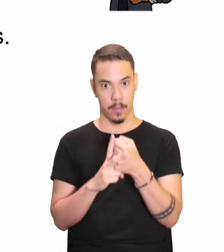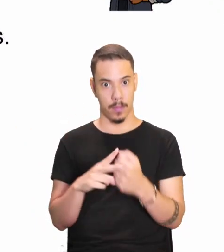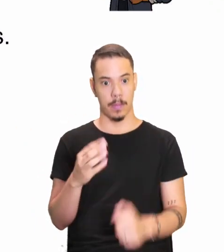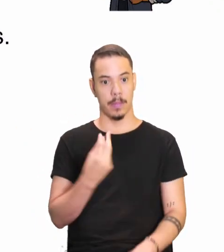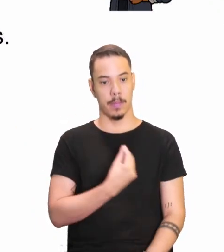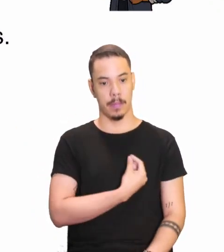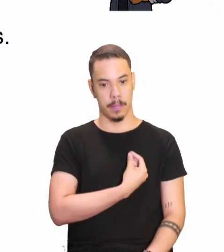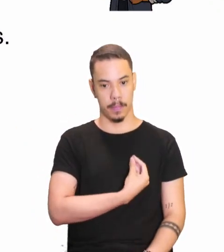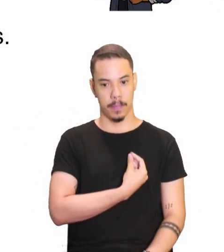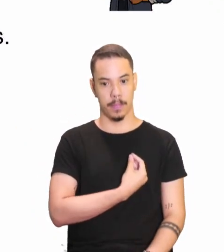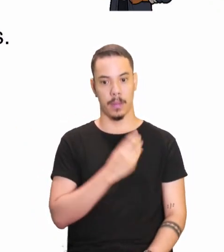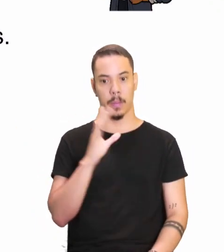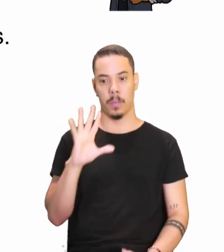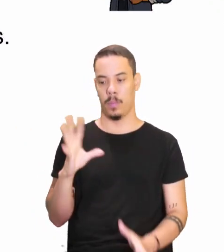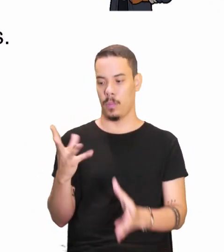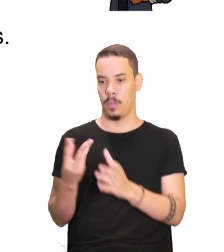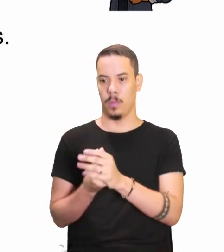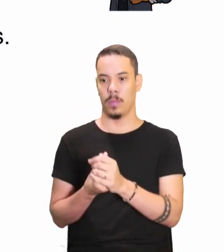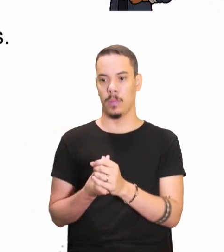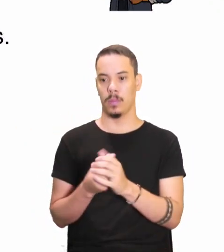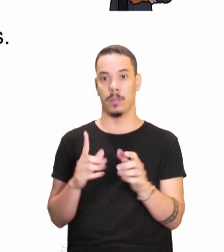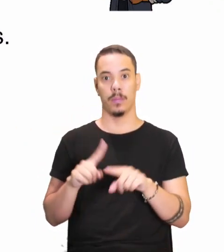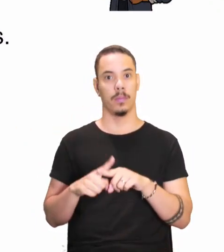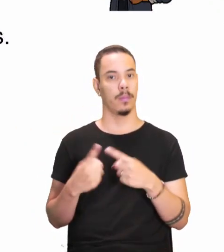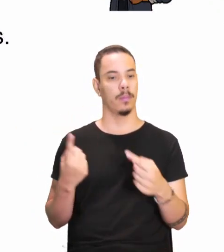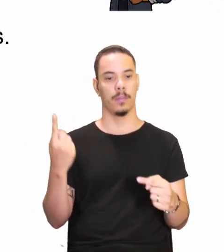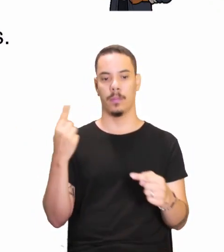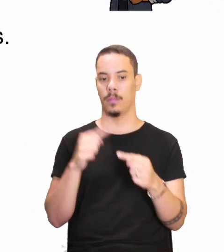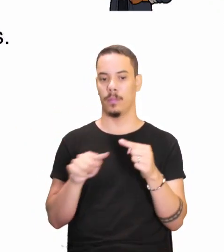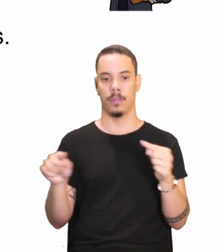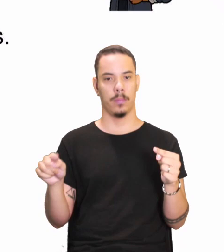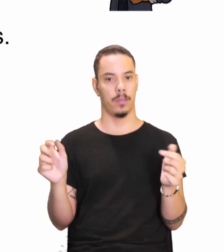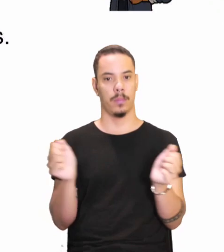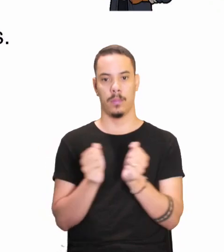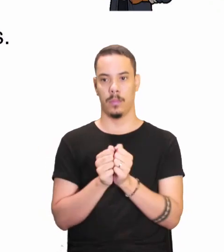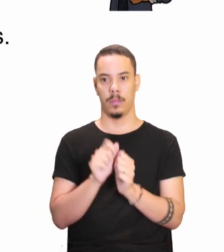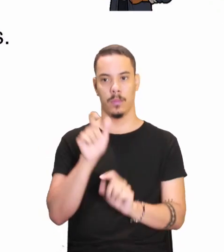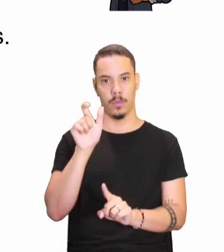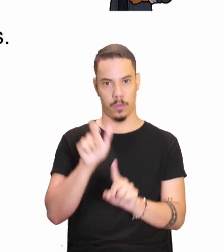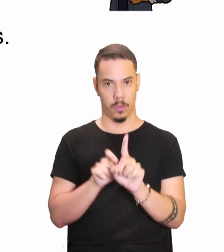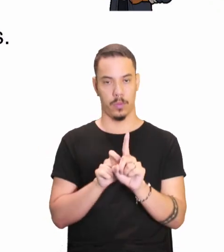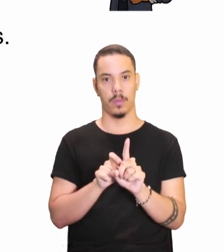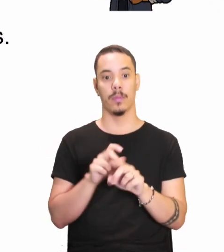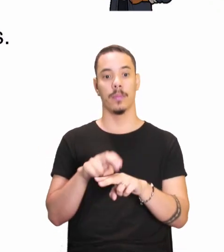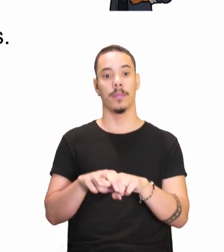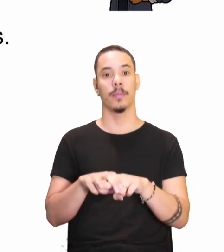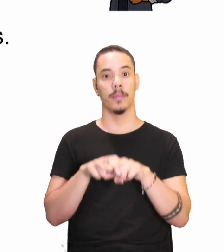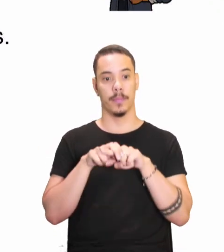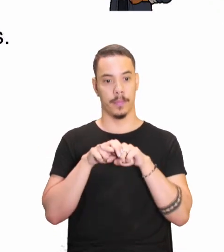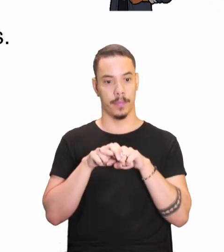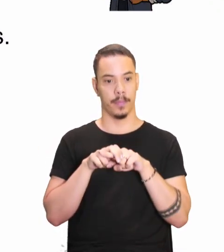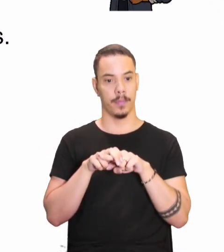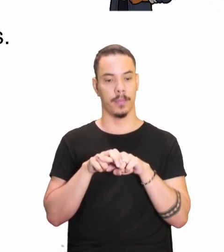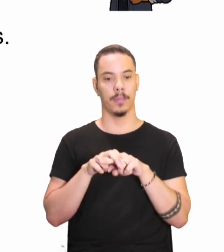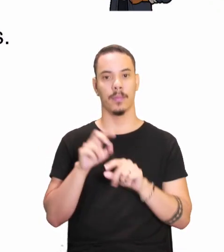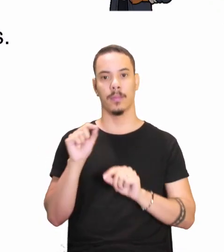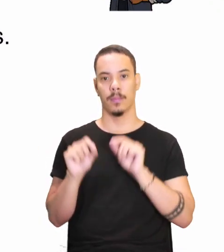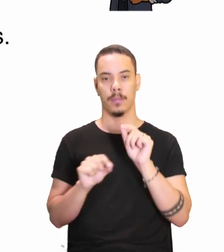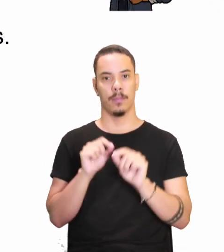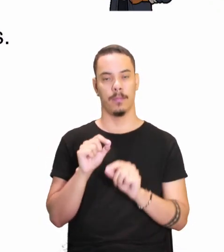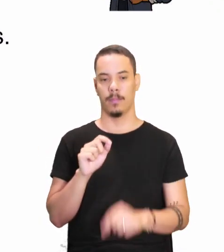está no plural e não está fazendo a concordância com o seu sujeito. Por isso que